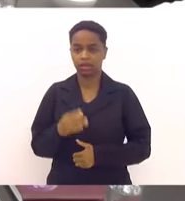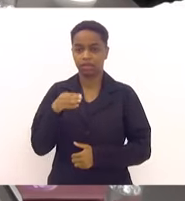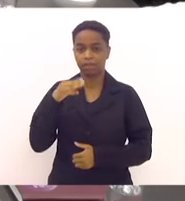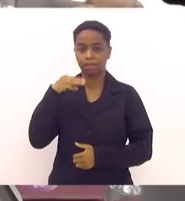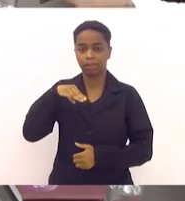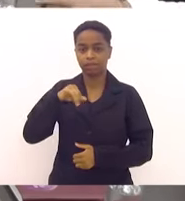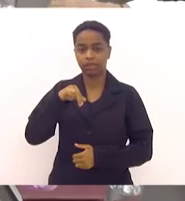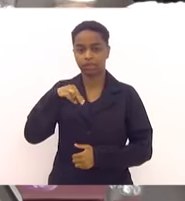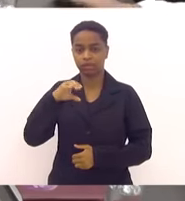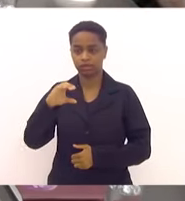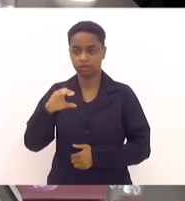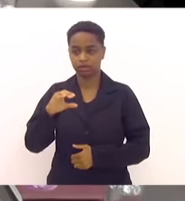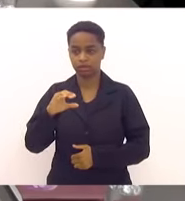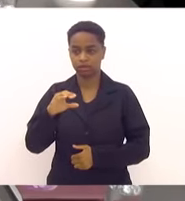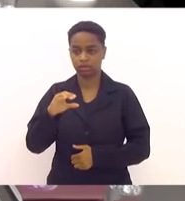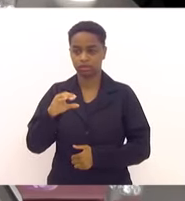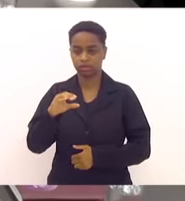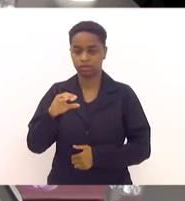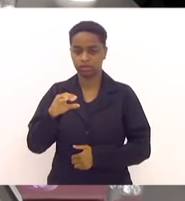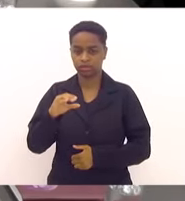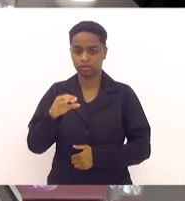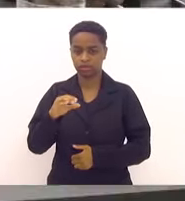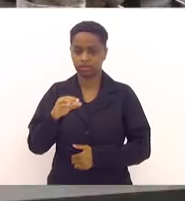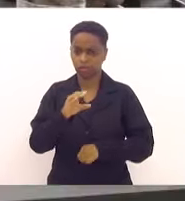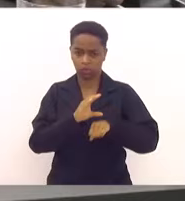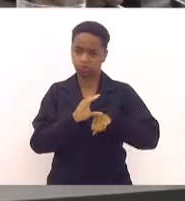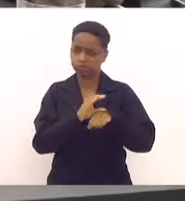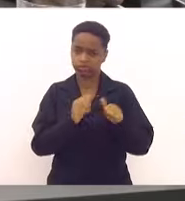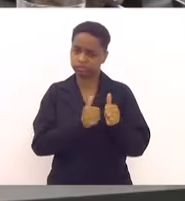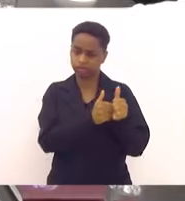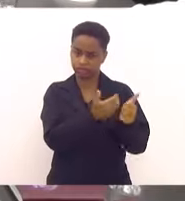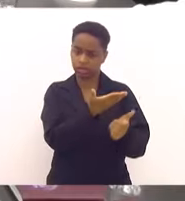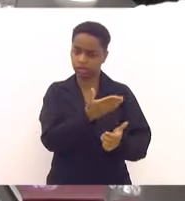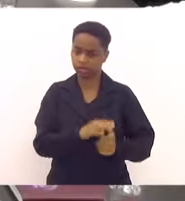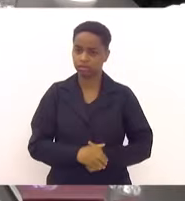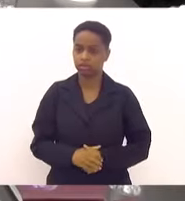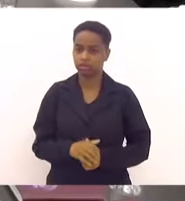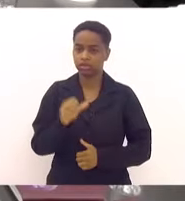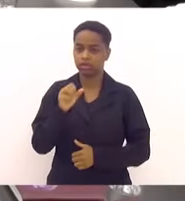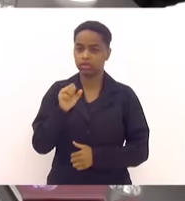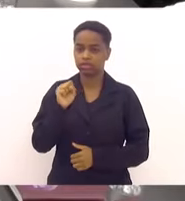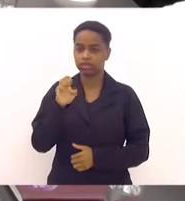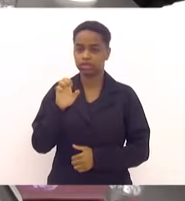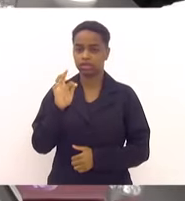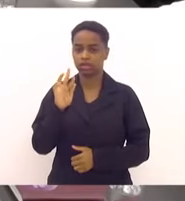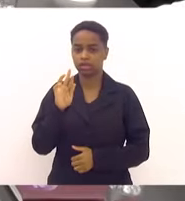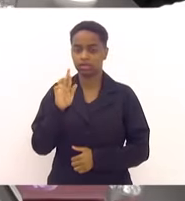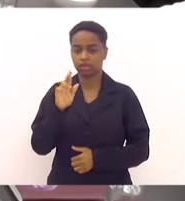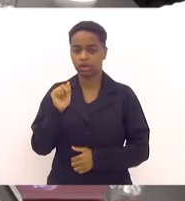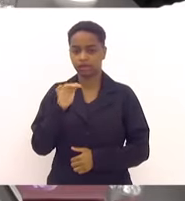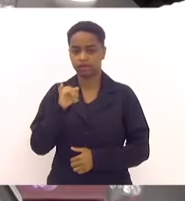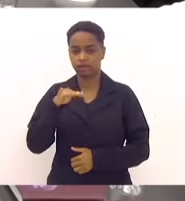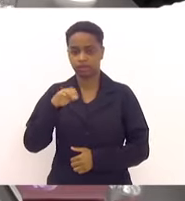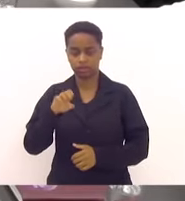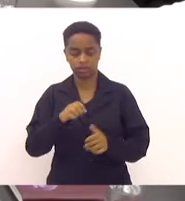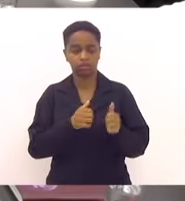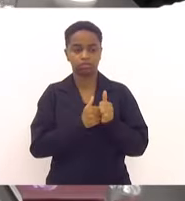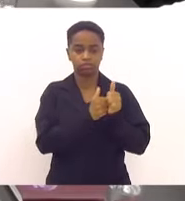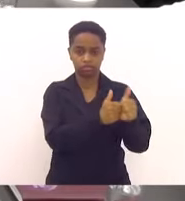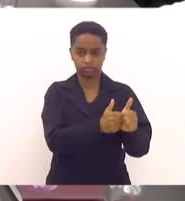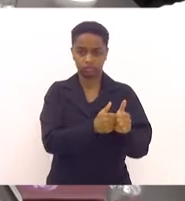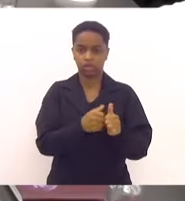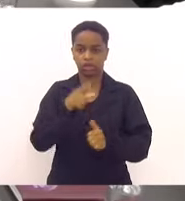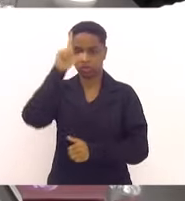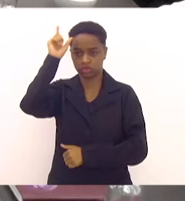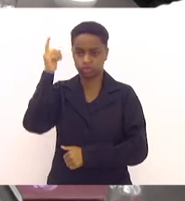Mink. Claro, pura constitucionalidade. Deputado Serafini. Acompanha a divergência. Deputado Luiz Paulo é o